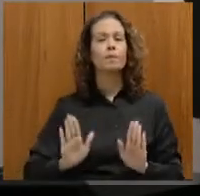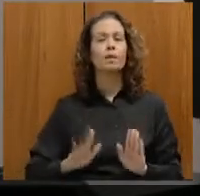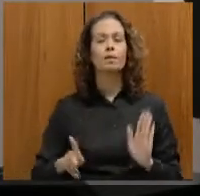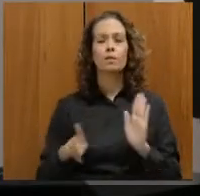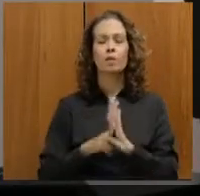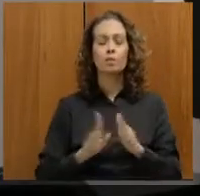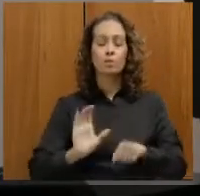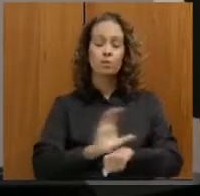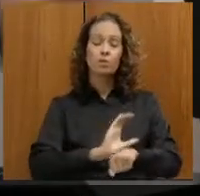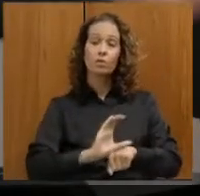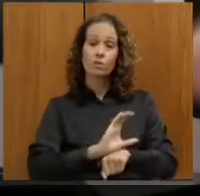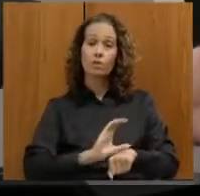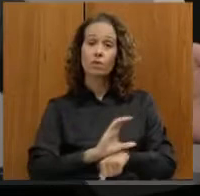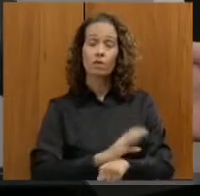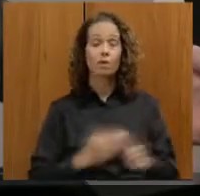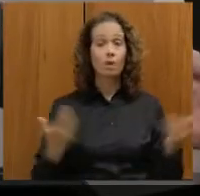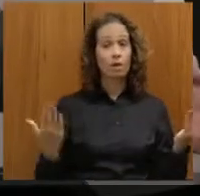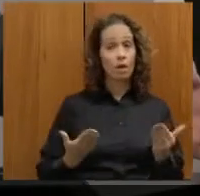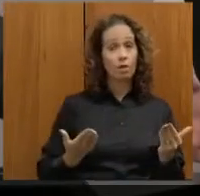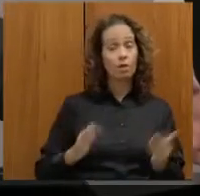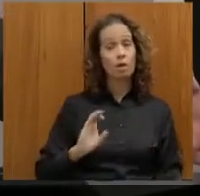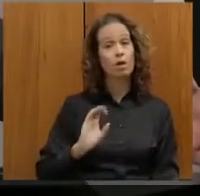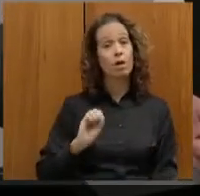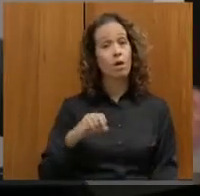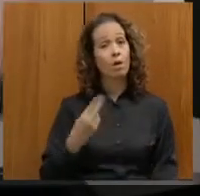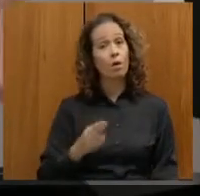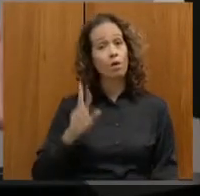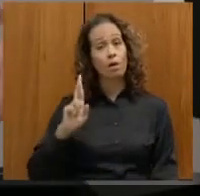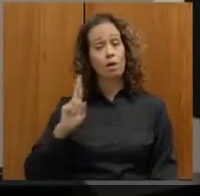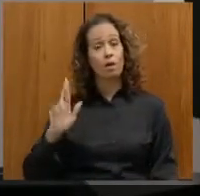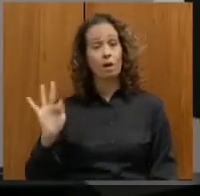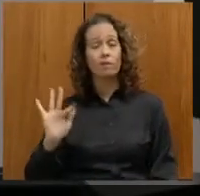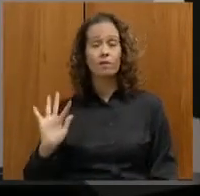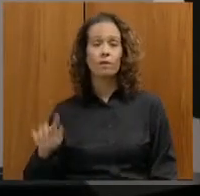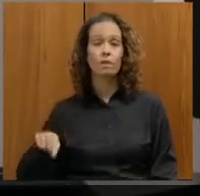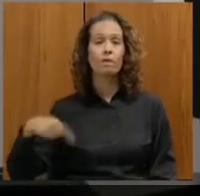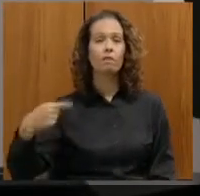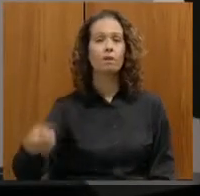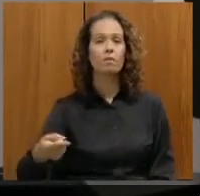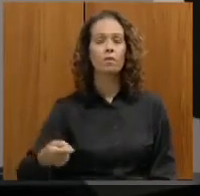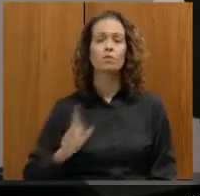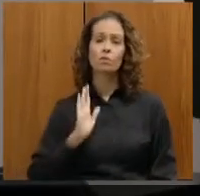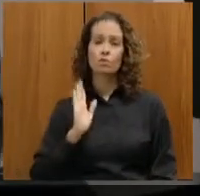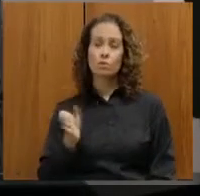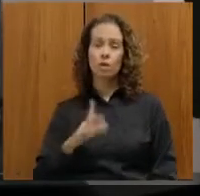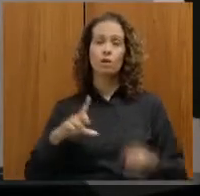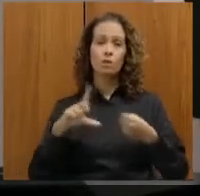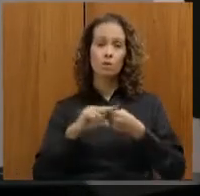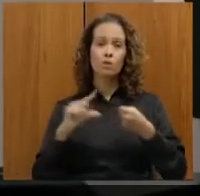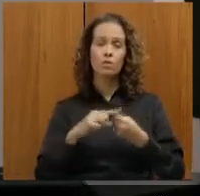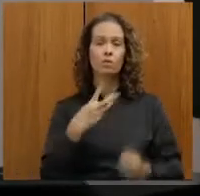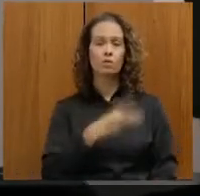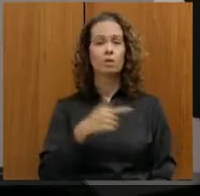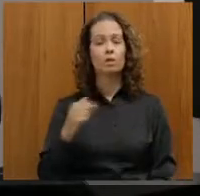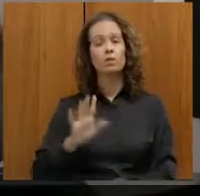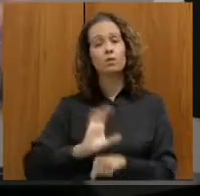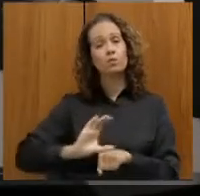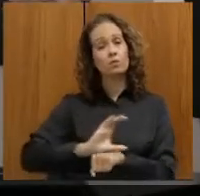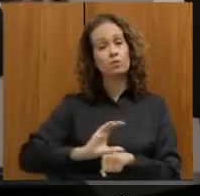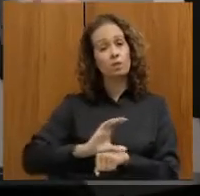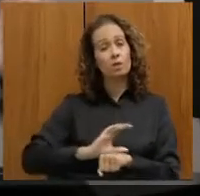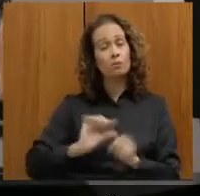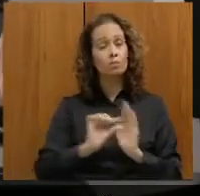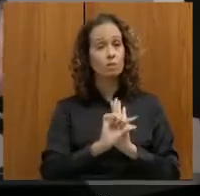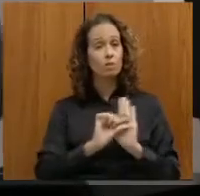independente agora ou depois do regime aprovado está previsto no artigo 37 da Constituição Federal inciso